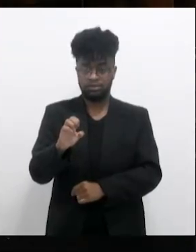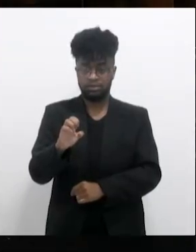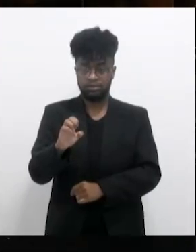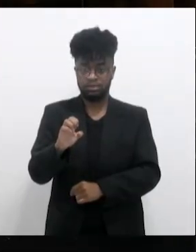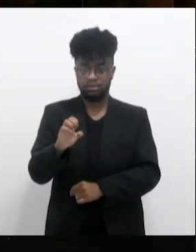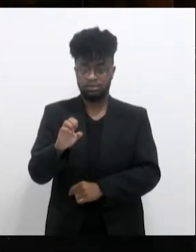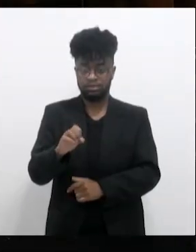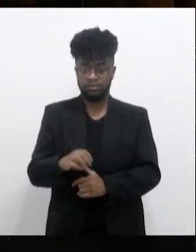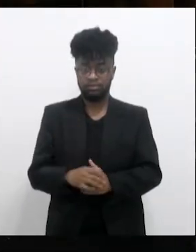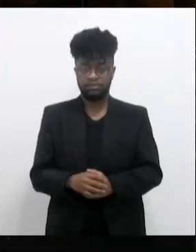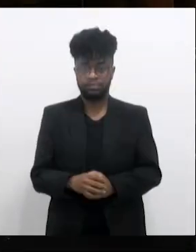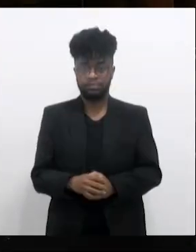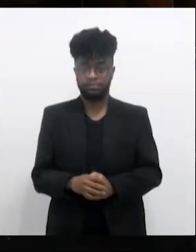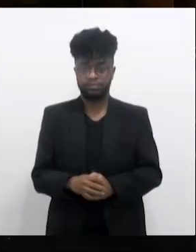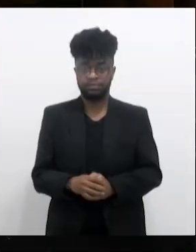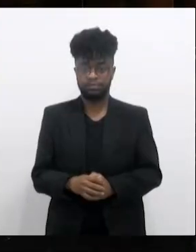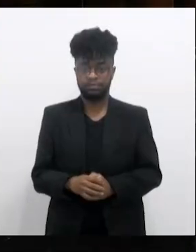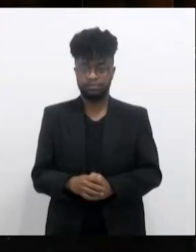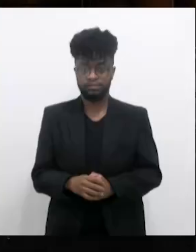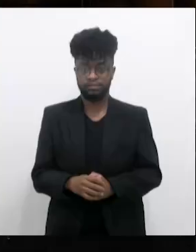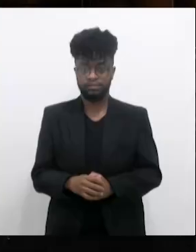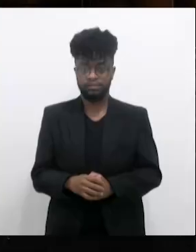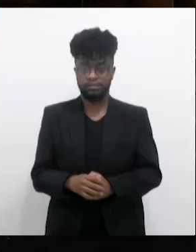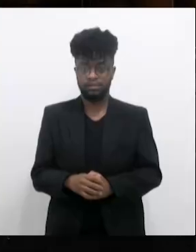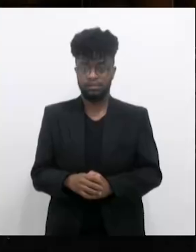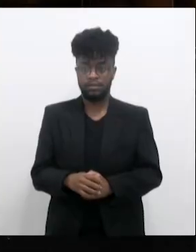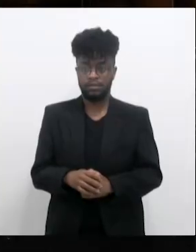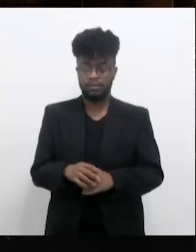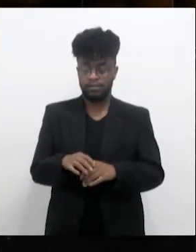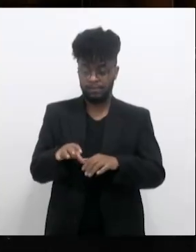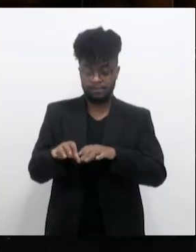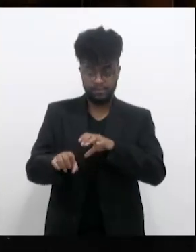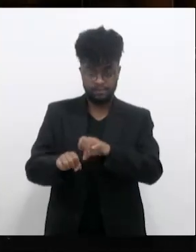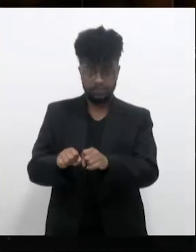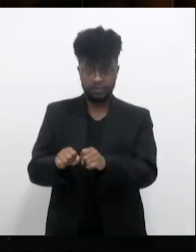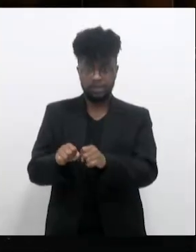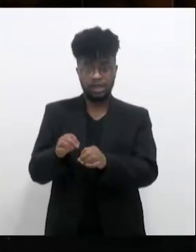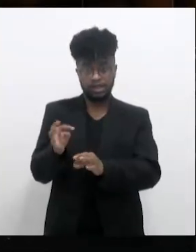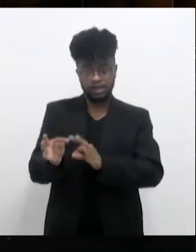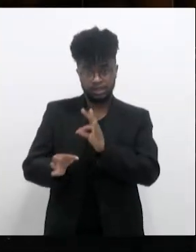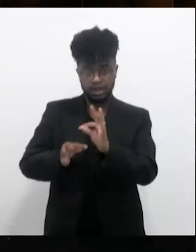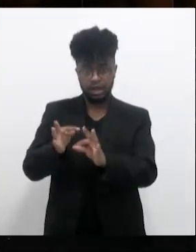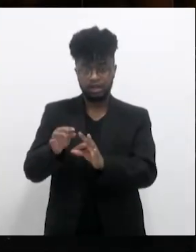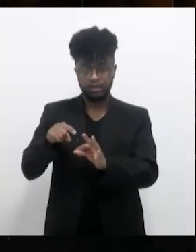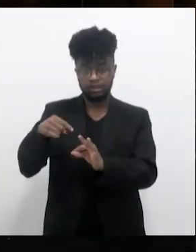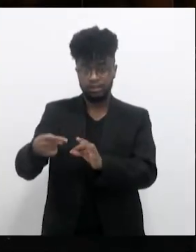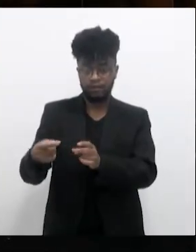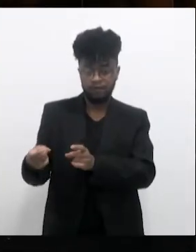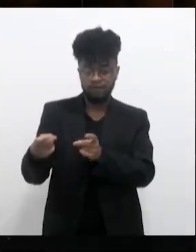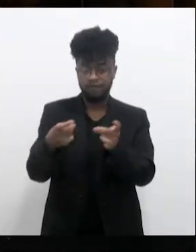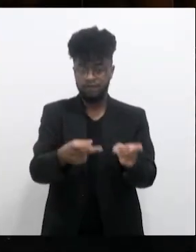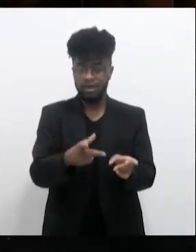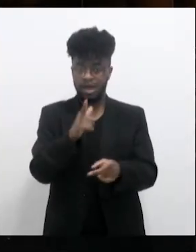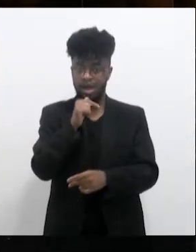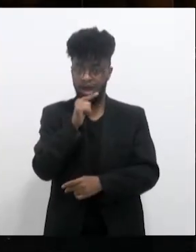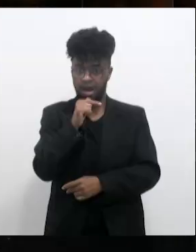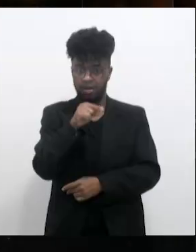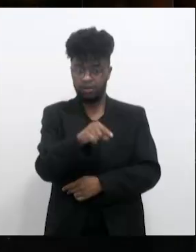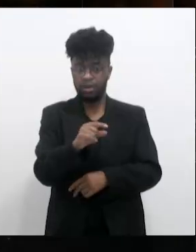capta, trata e vende a água para